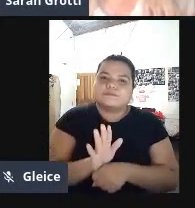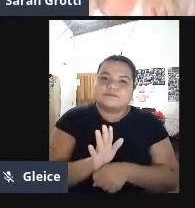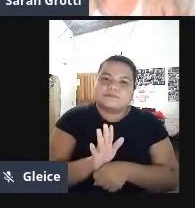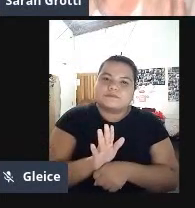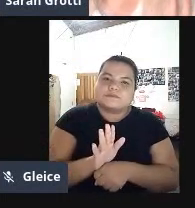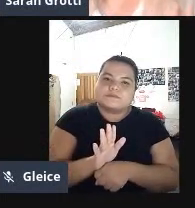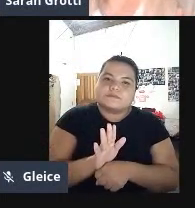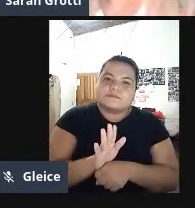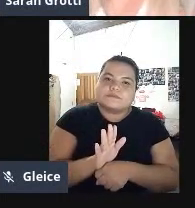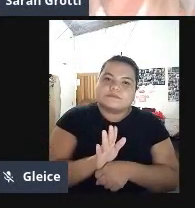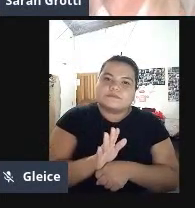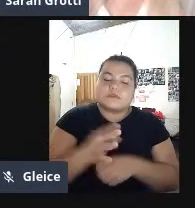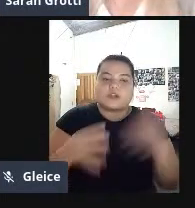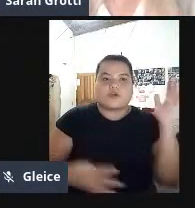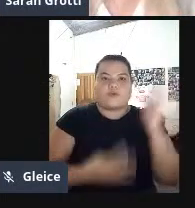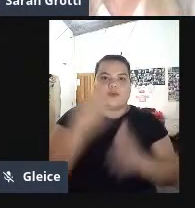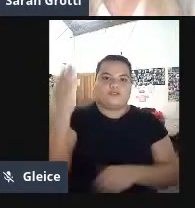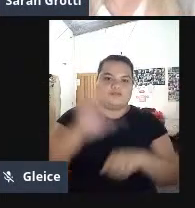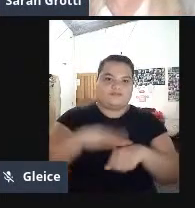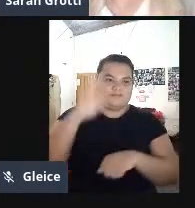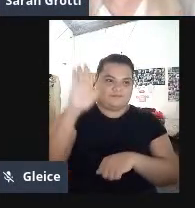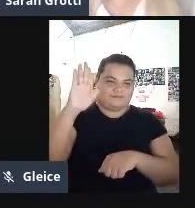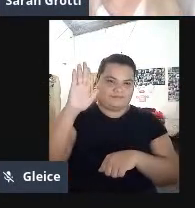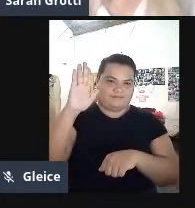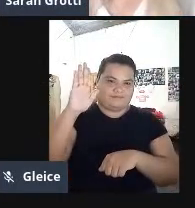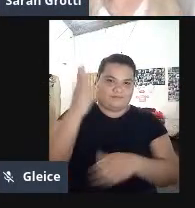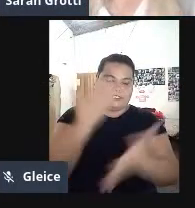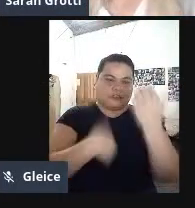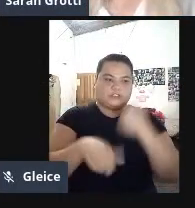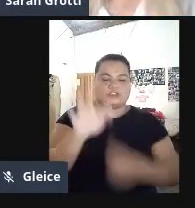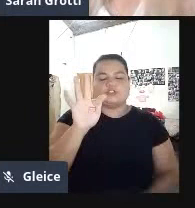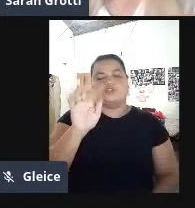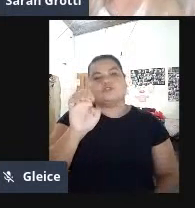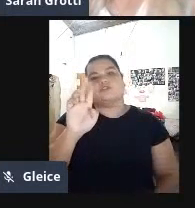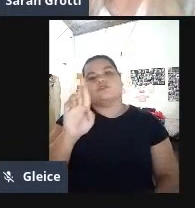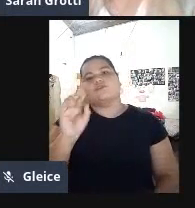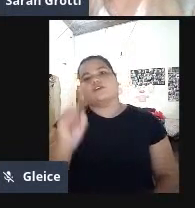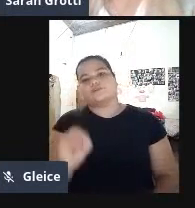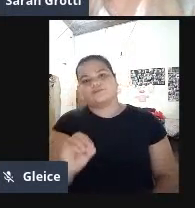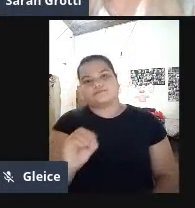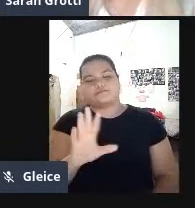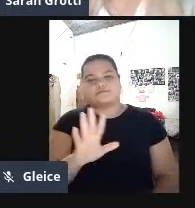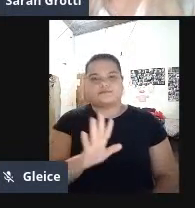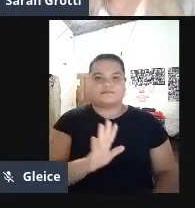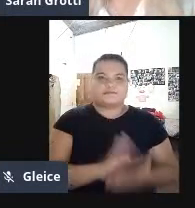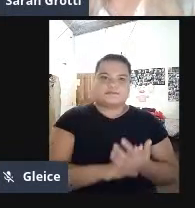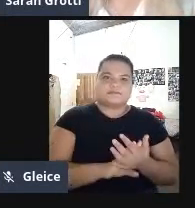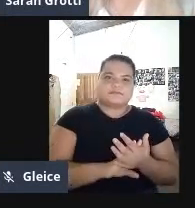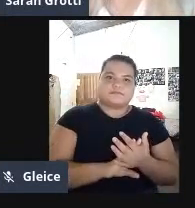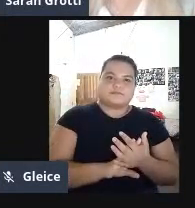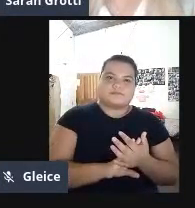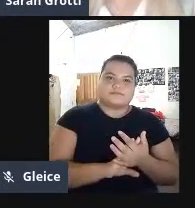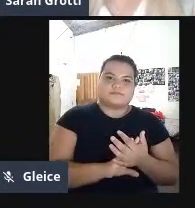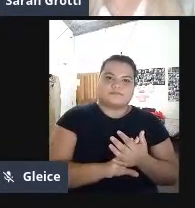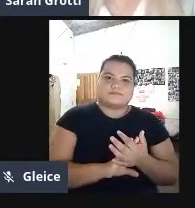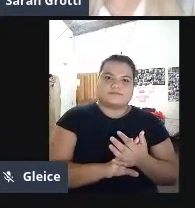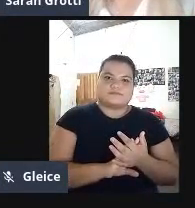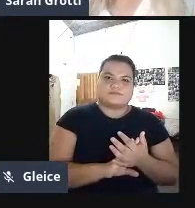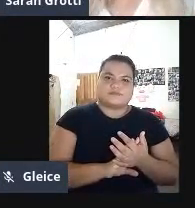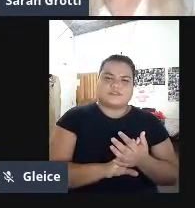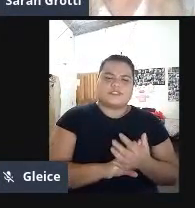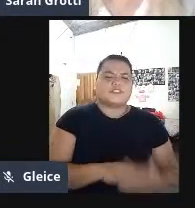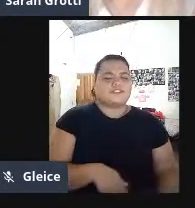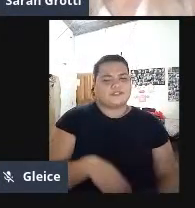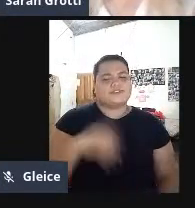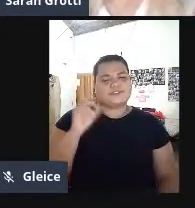4 vezes. Então, é muita coisa. Mas aí a gente não está no nosso, né, habitual ter uma panela de ferro,